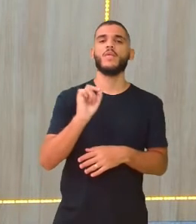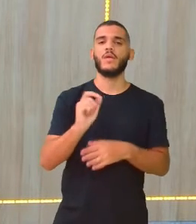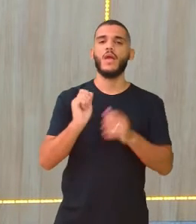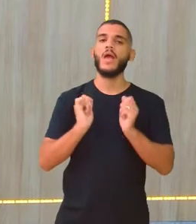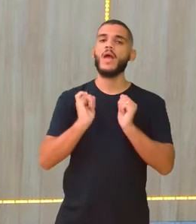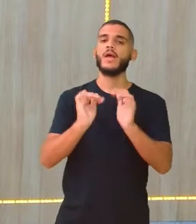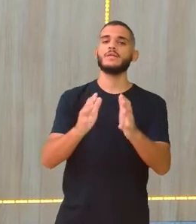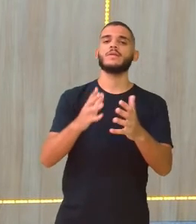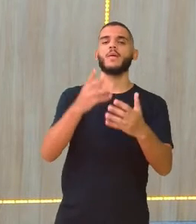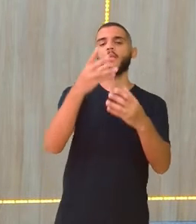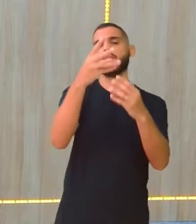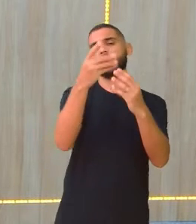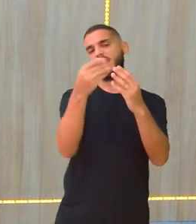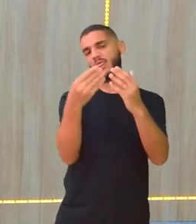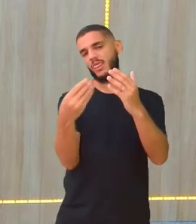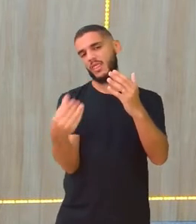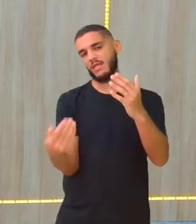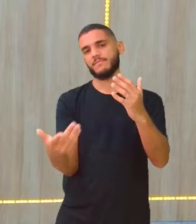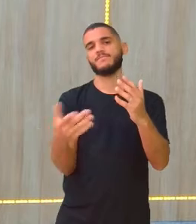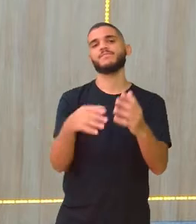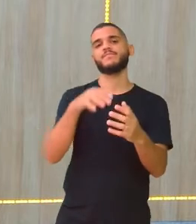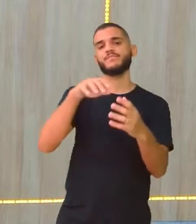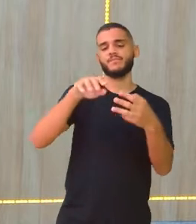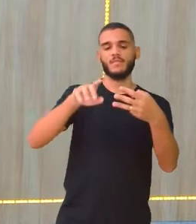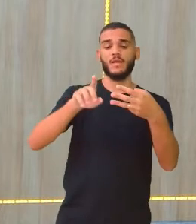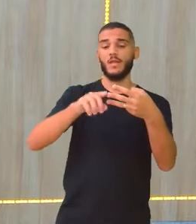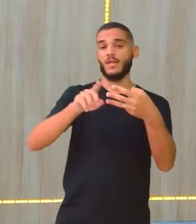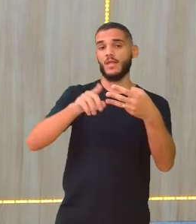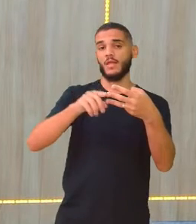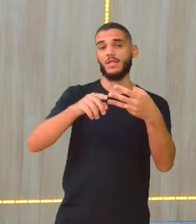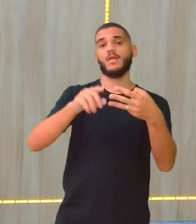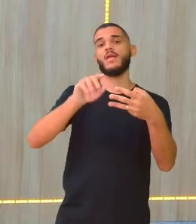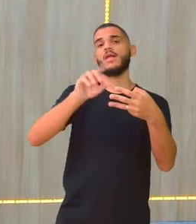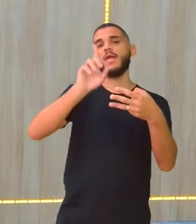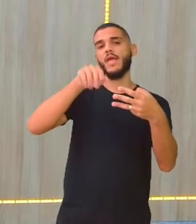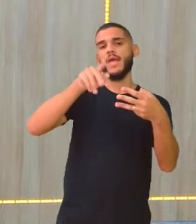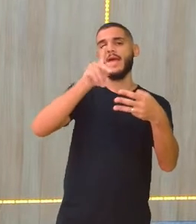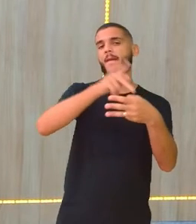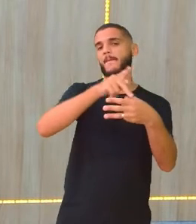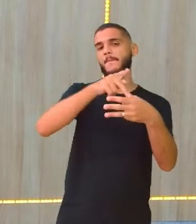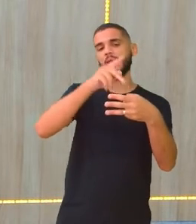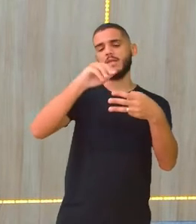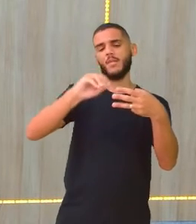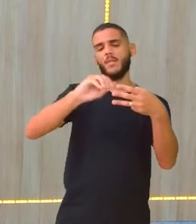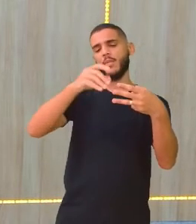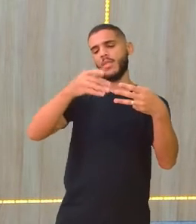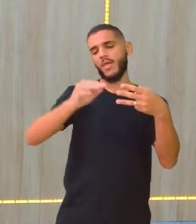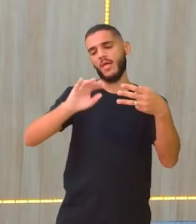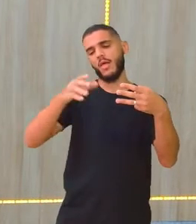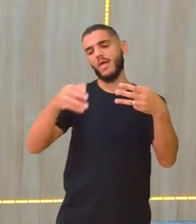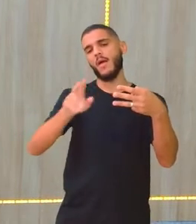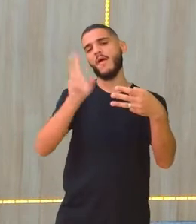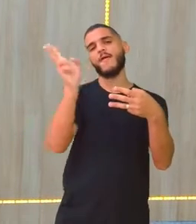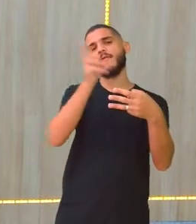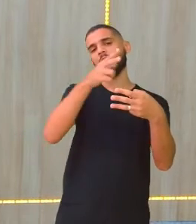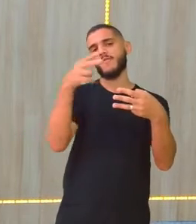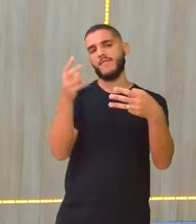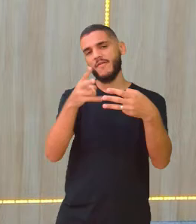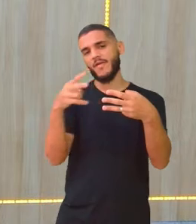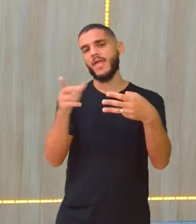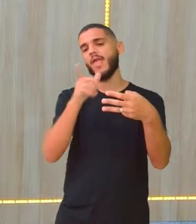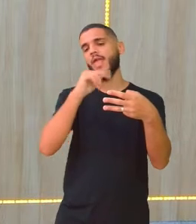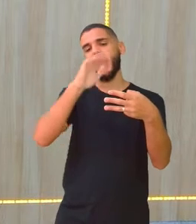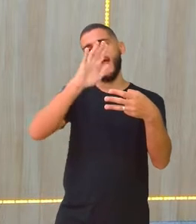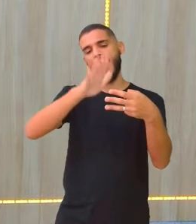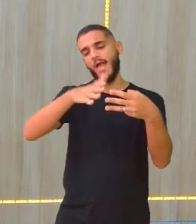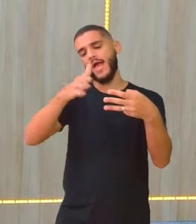a erosão, que vai ser o transporte dessas partículas que foram soltas, né, através do vento, da